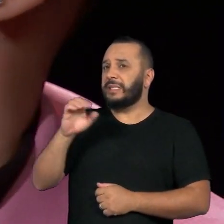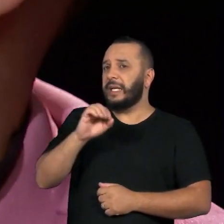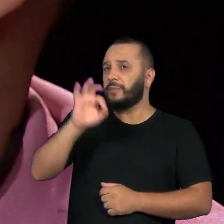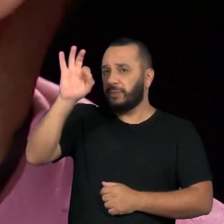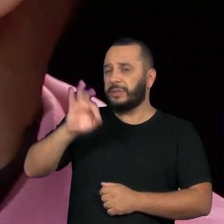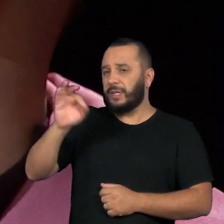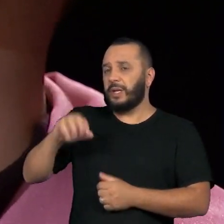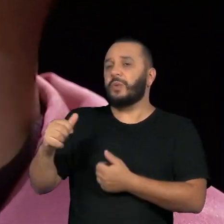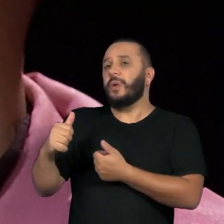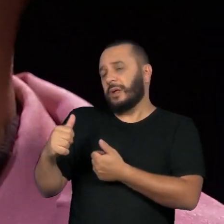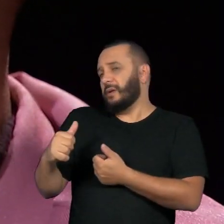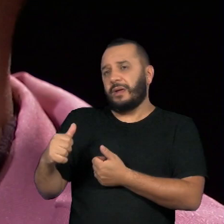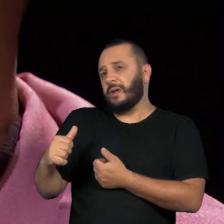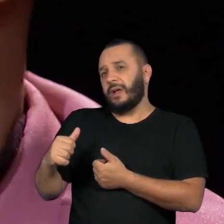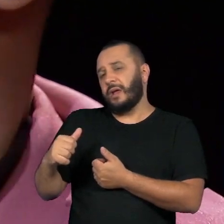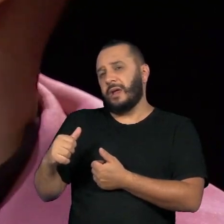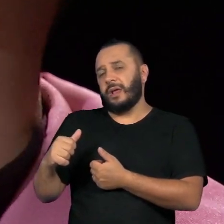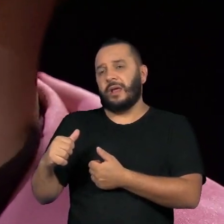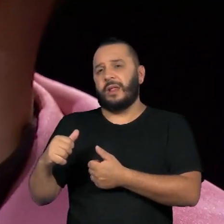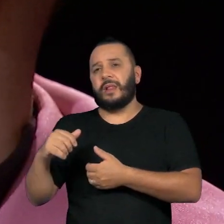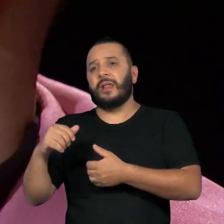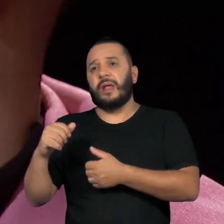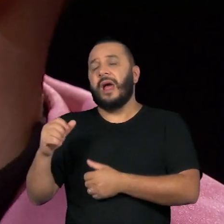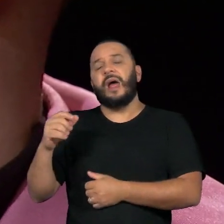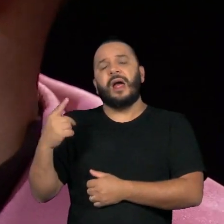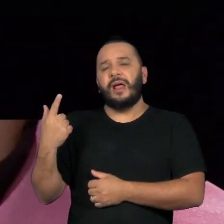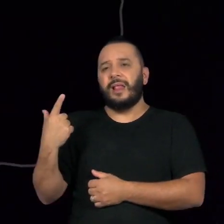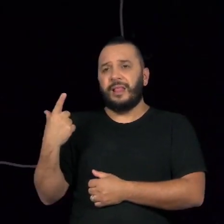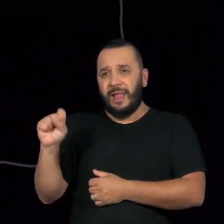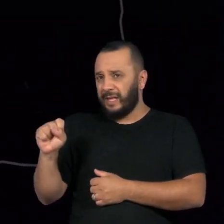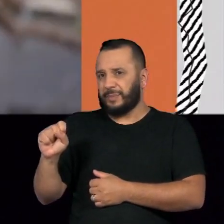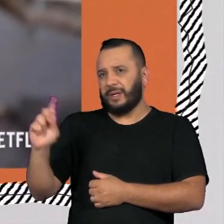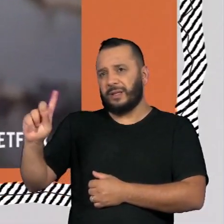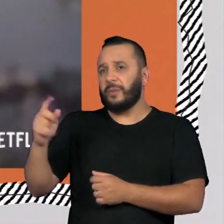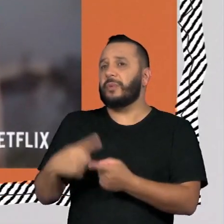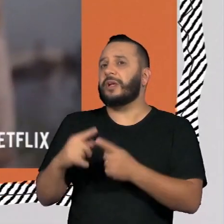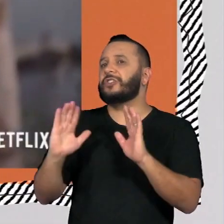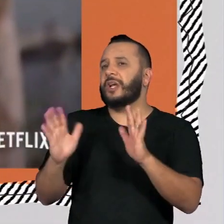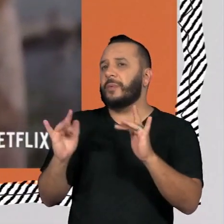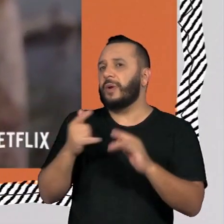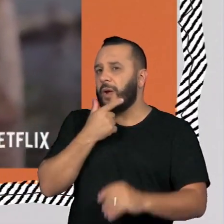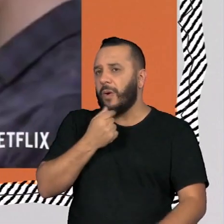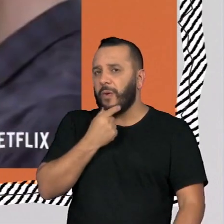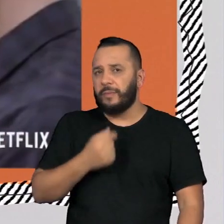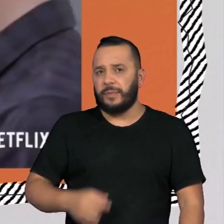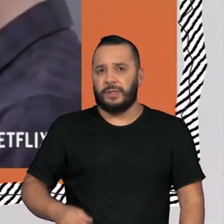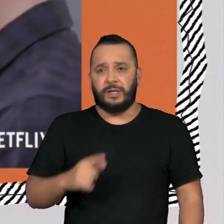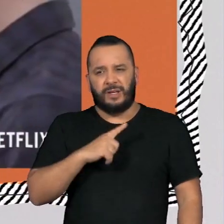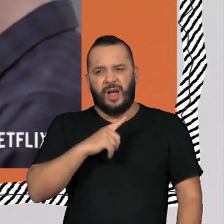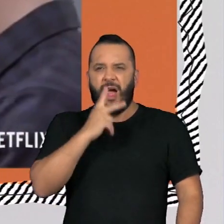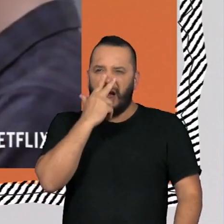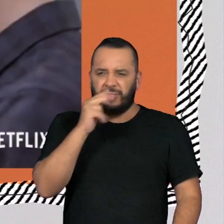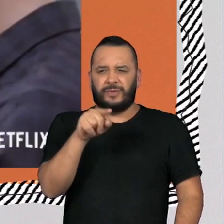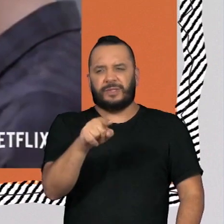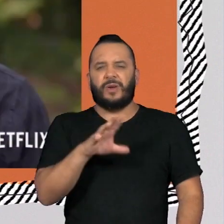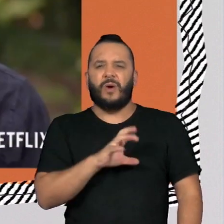já namorei com homens Sim. e tá de boa. I think maybe he likes me because